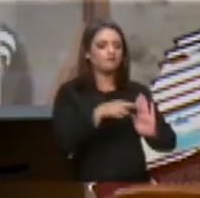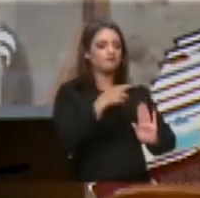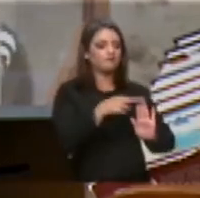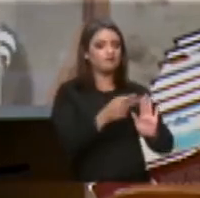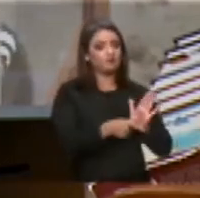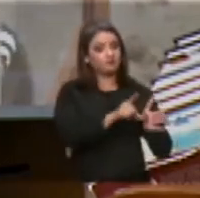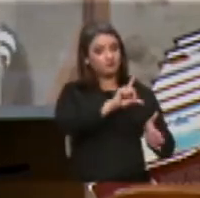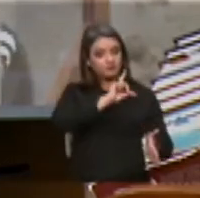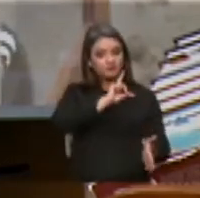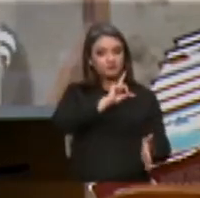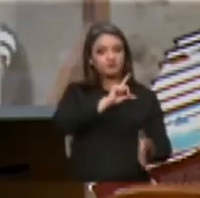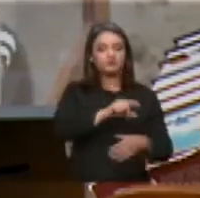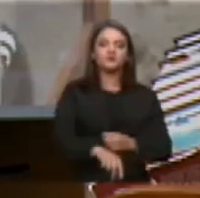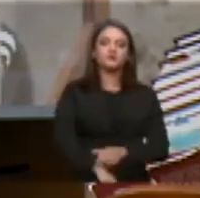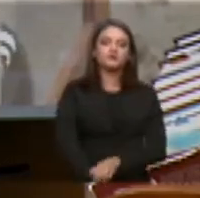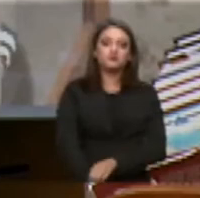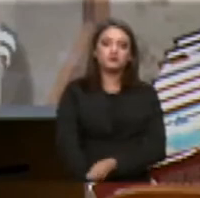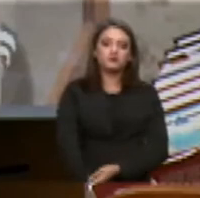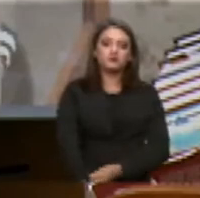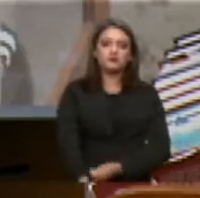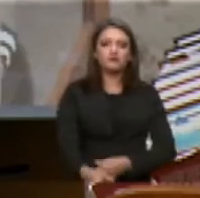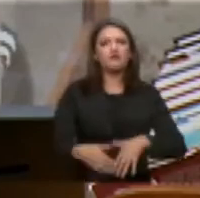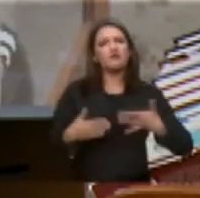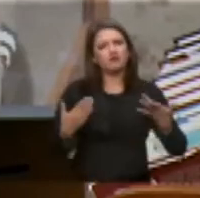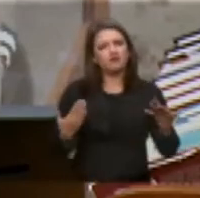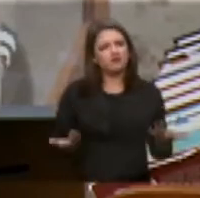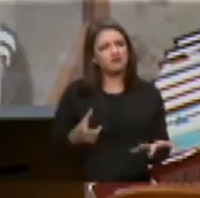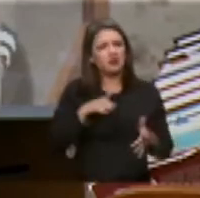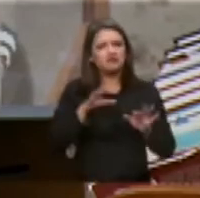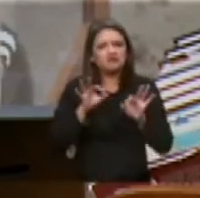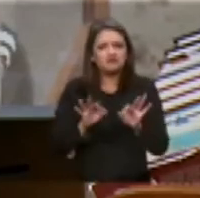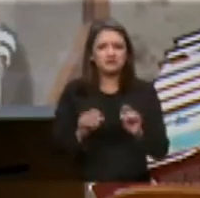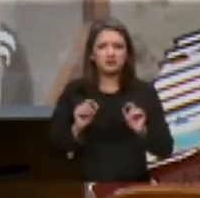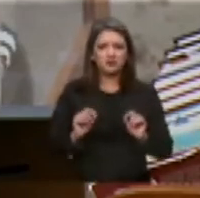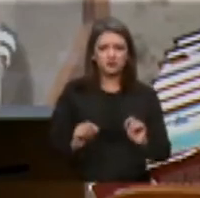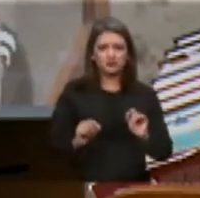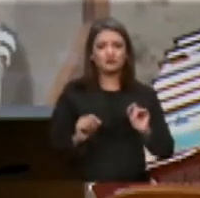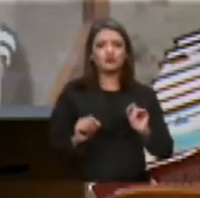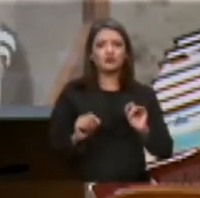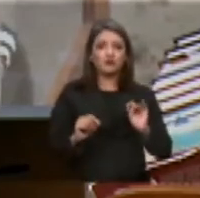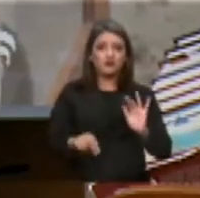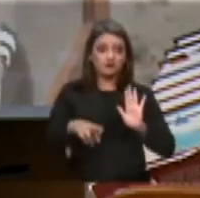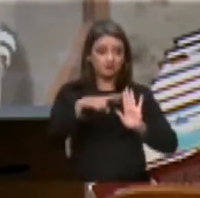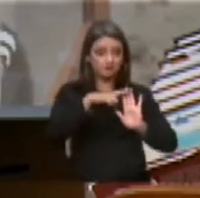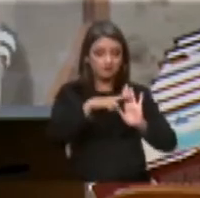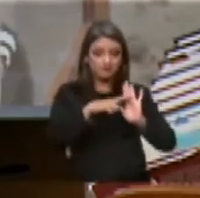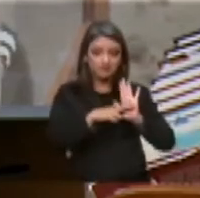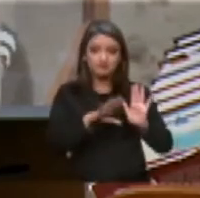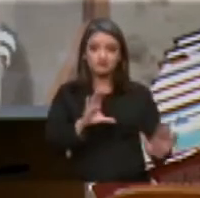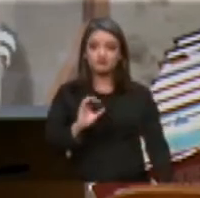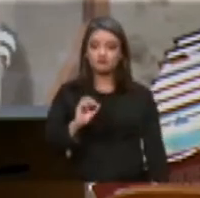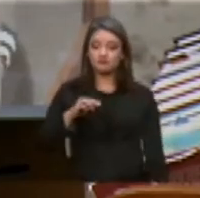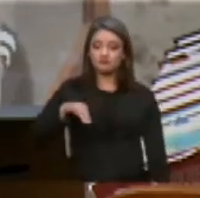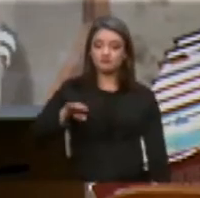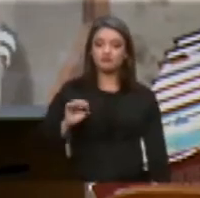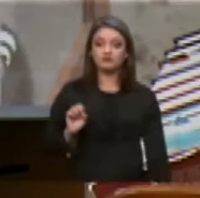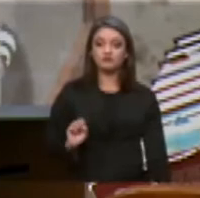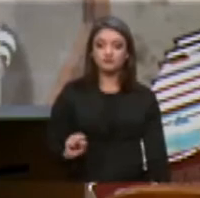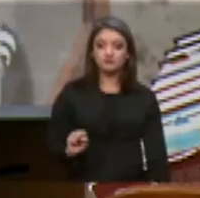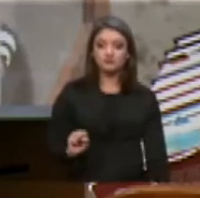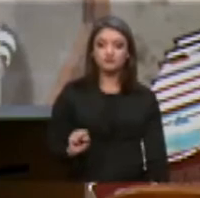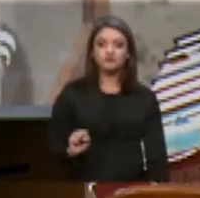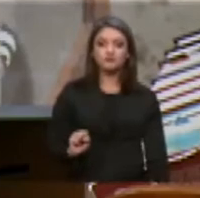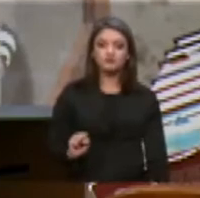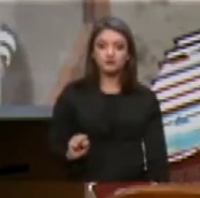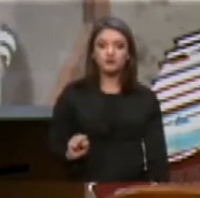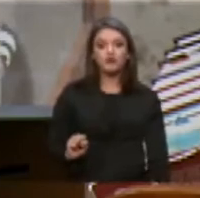anterior, por ele revogada. Não há dúvida, portanto, de que as recomendações da OMS foram